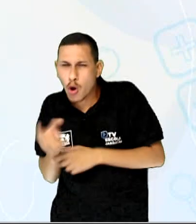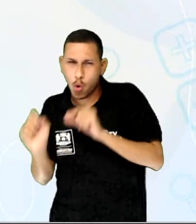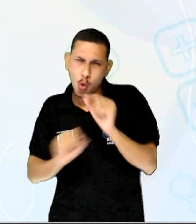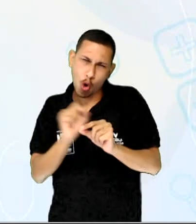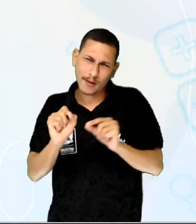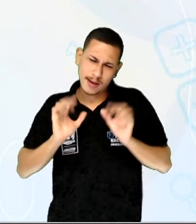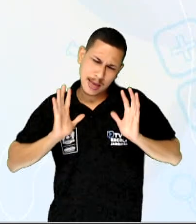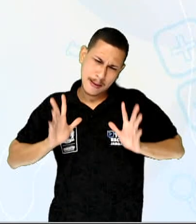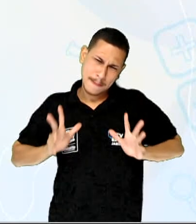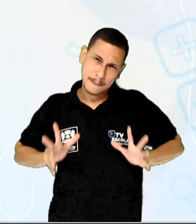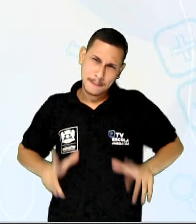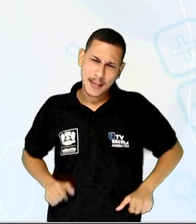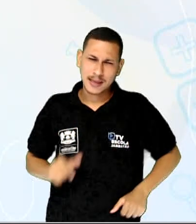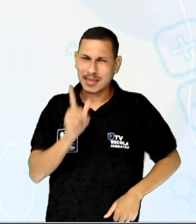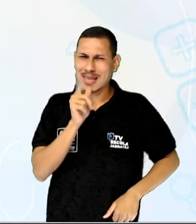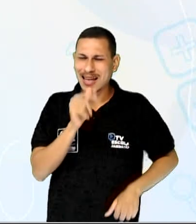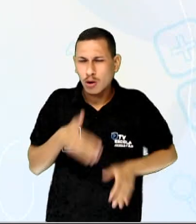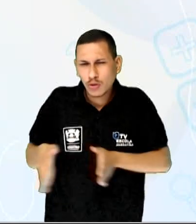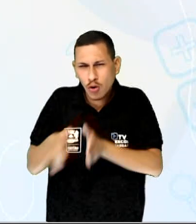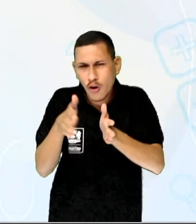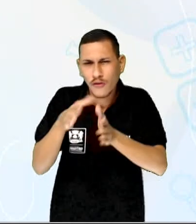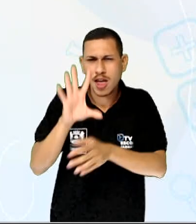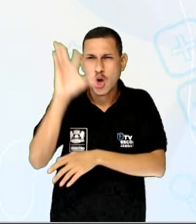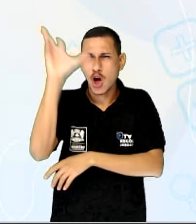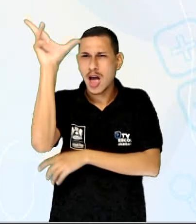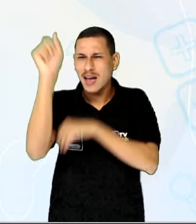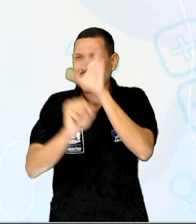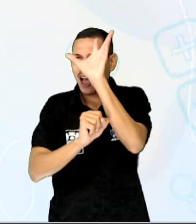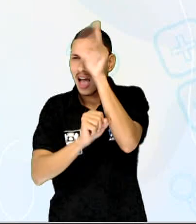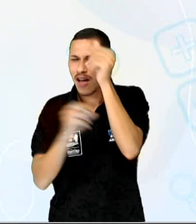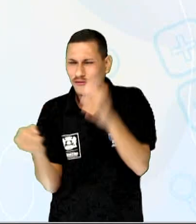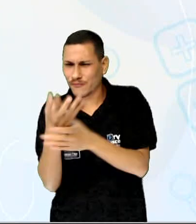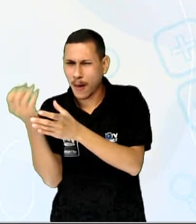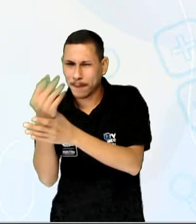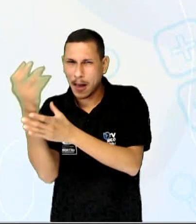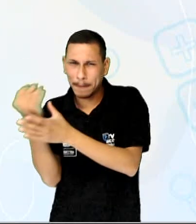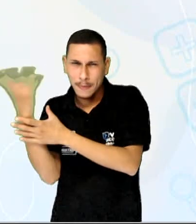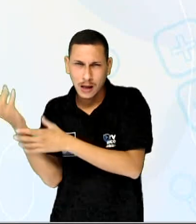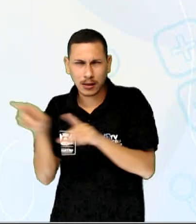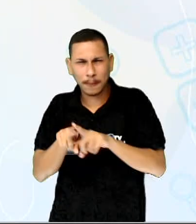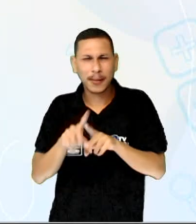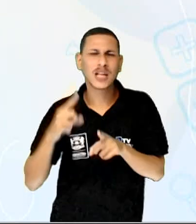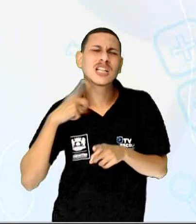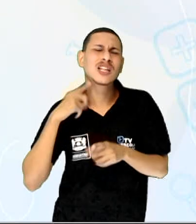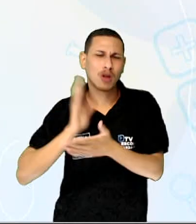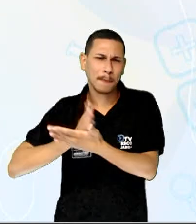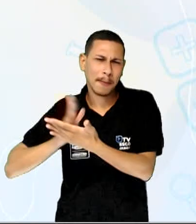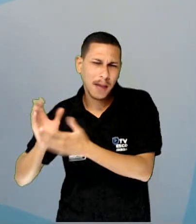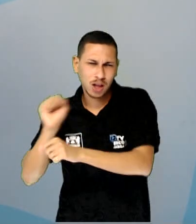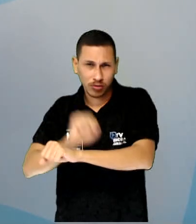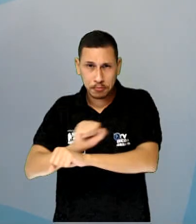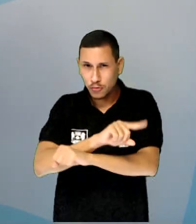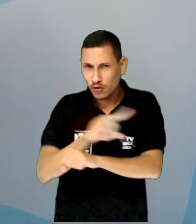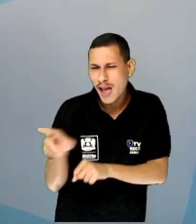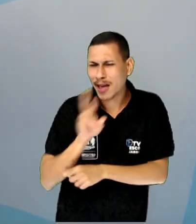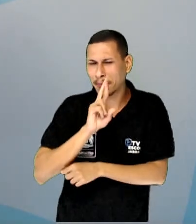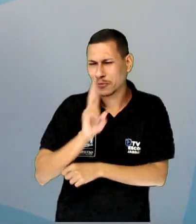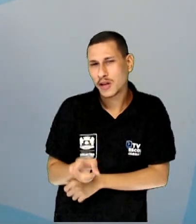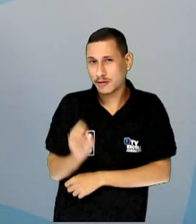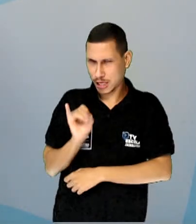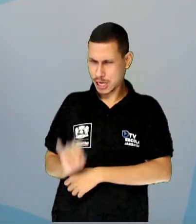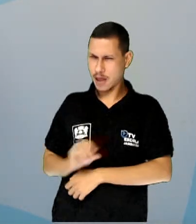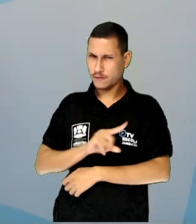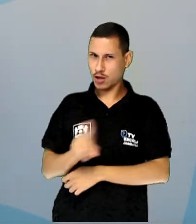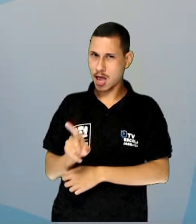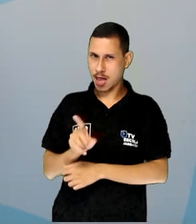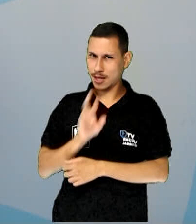limpeza de rios, o replantio de árvores e a coleta seletiva. Espero que tenham respondido e se responderam